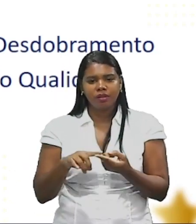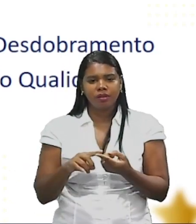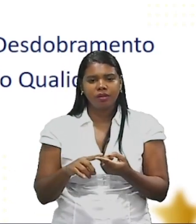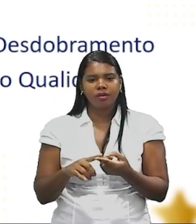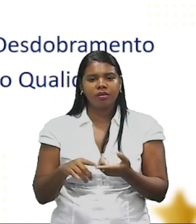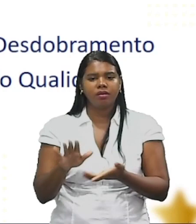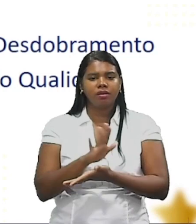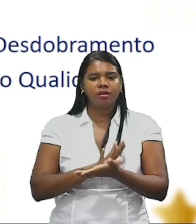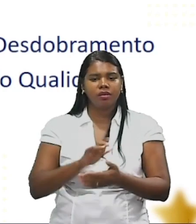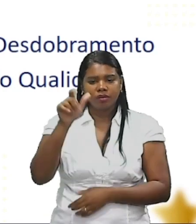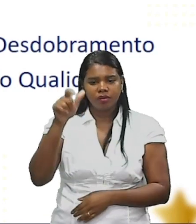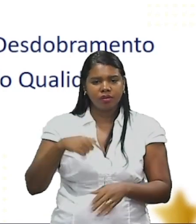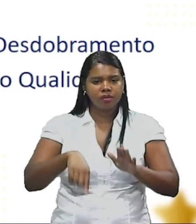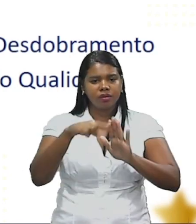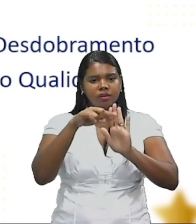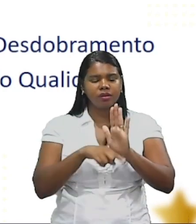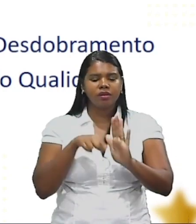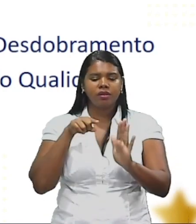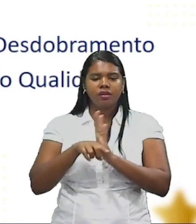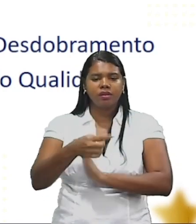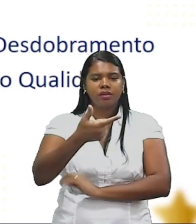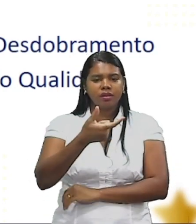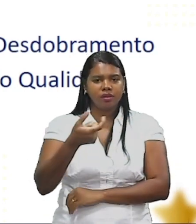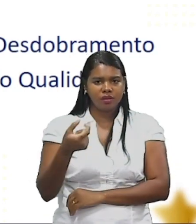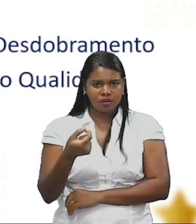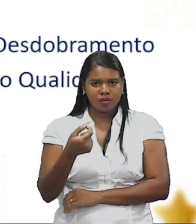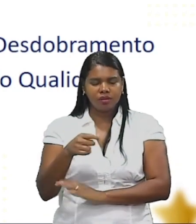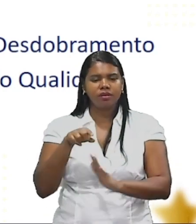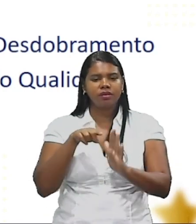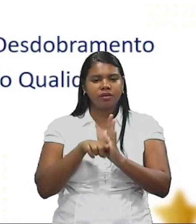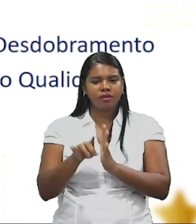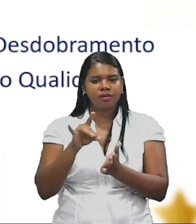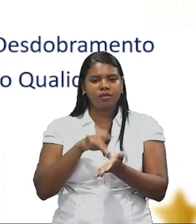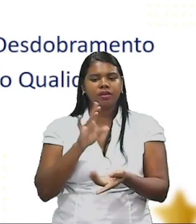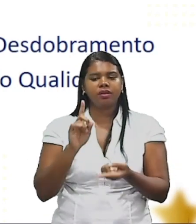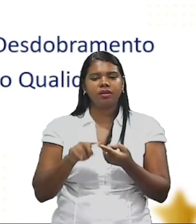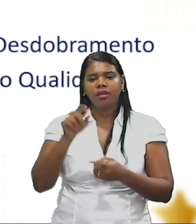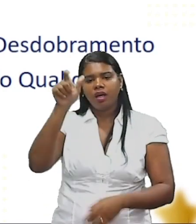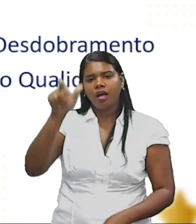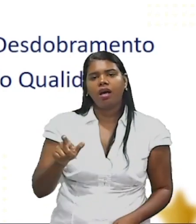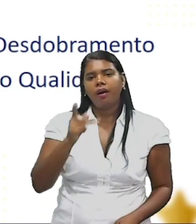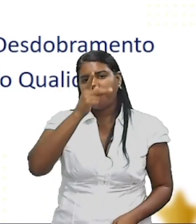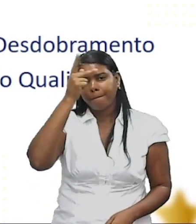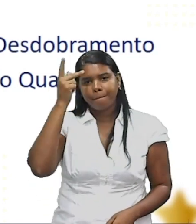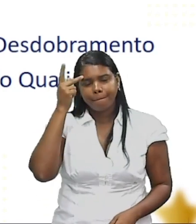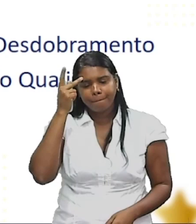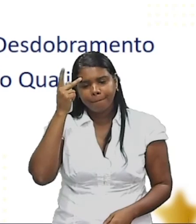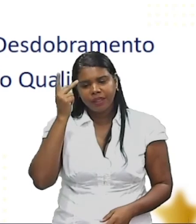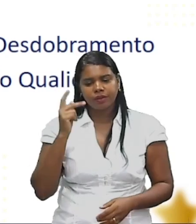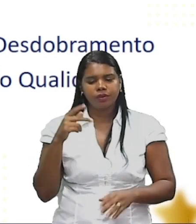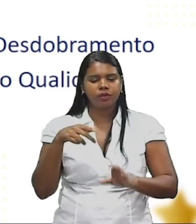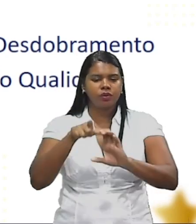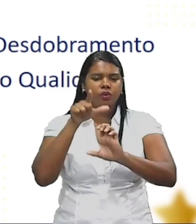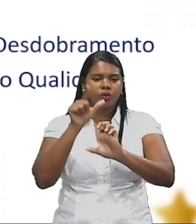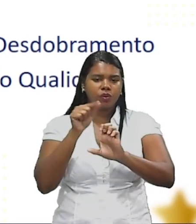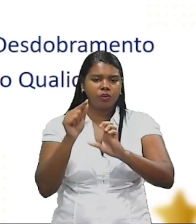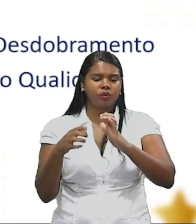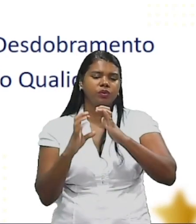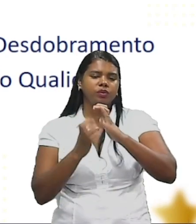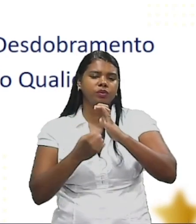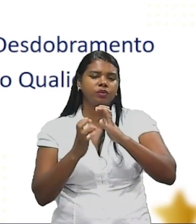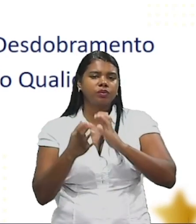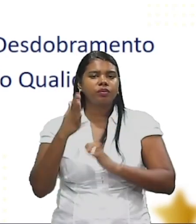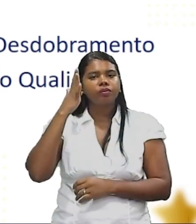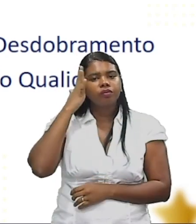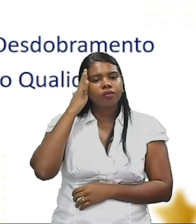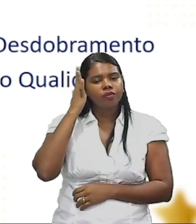mais é que um questionário de 22 questões, que faz com que o cliente, esse questionário, a empresa ela tenta entender o quê?